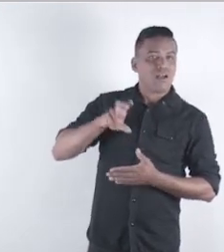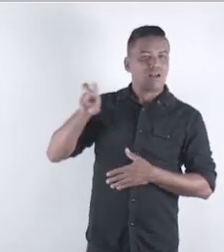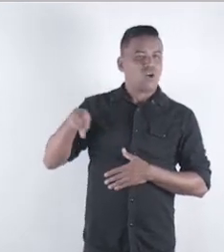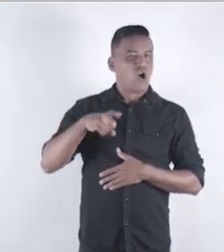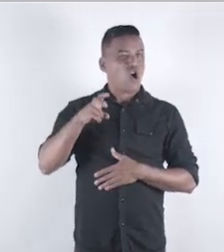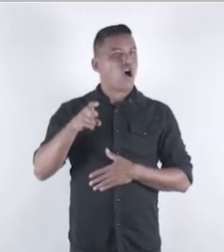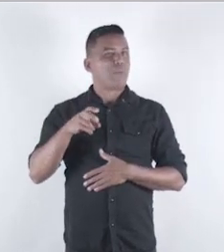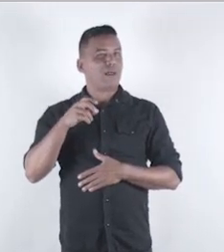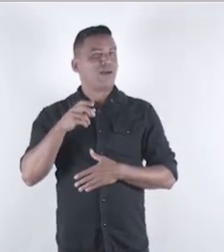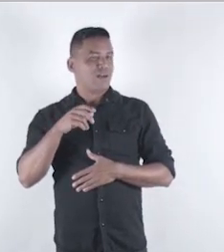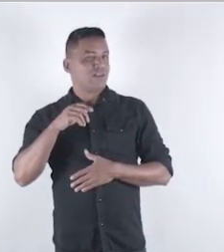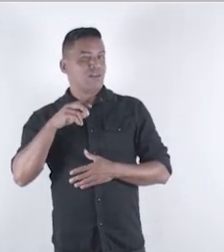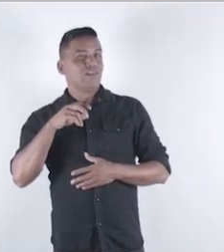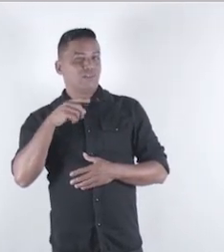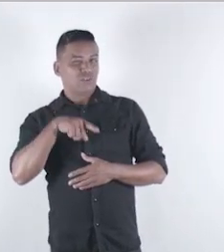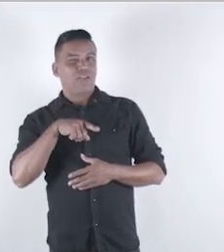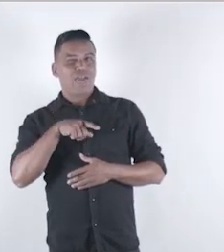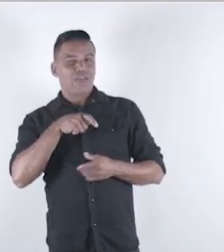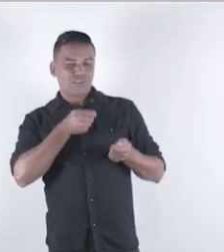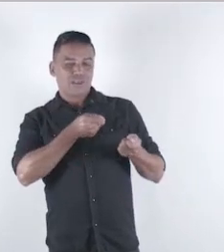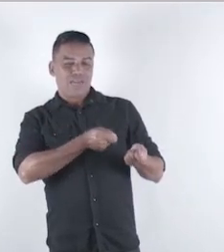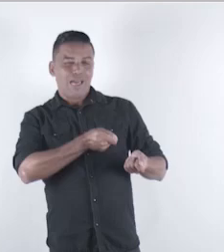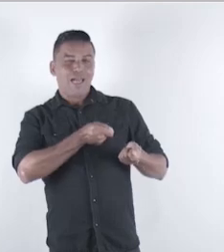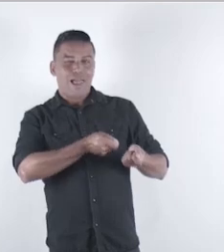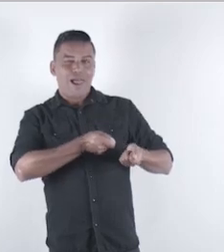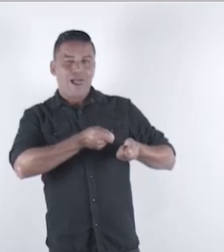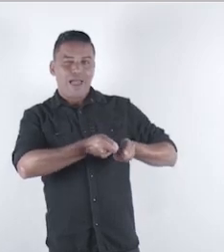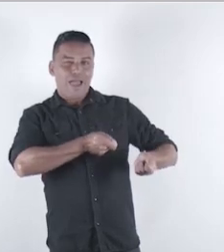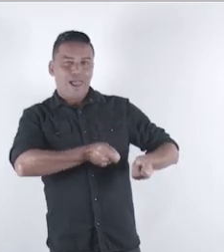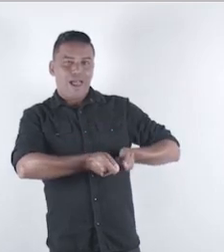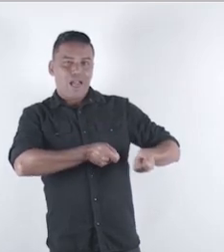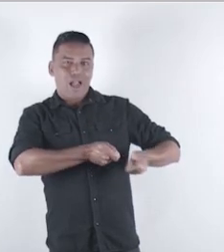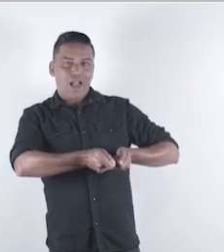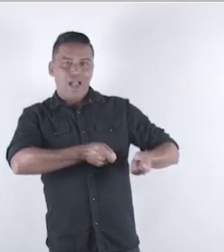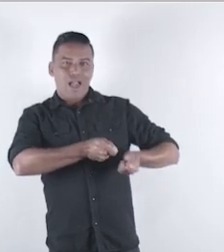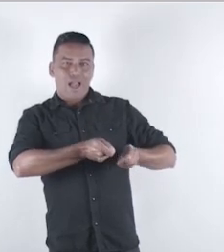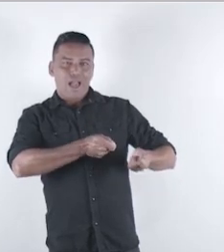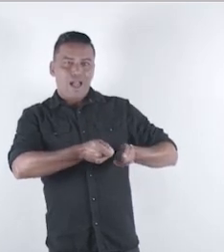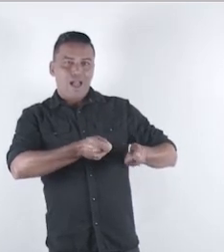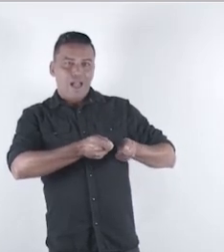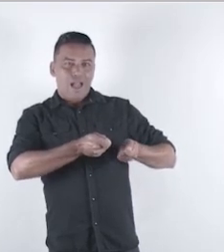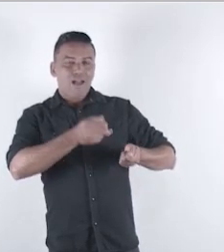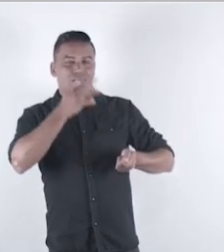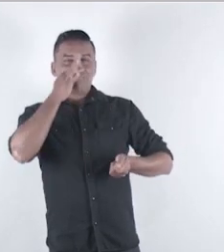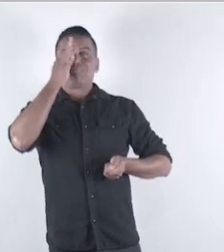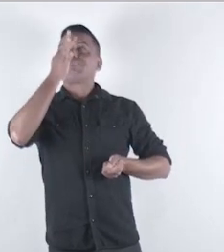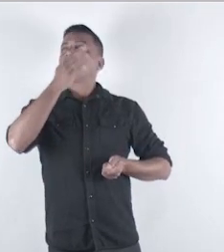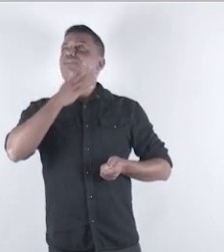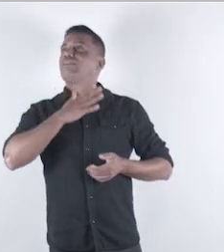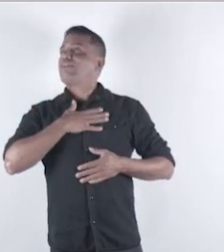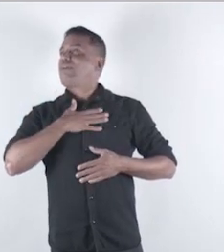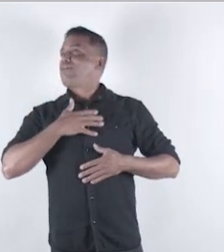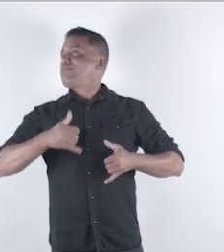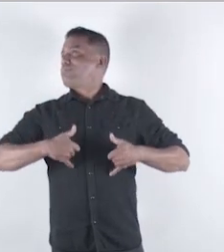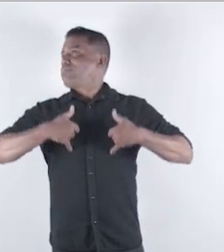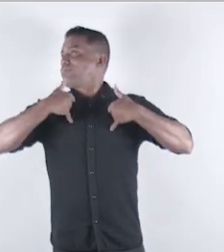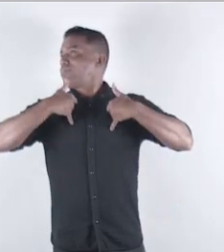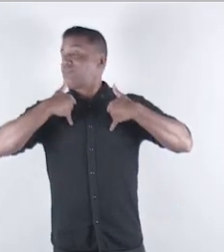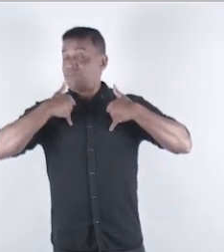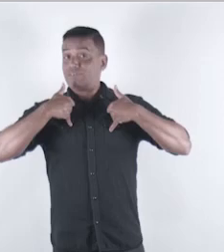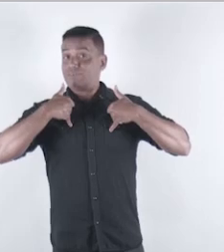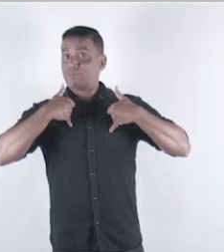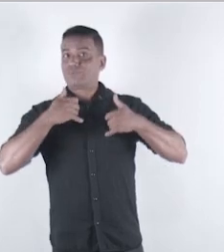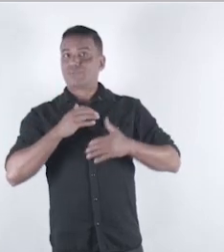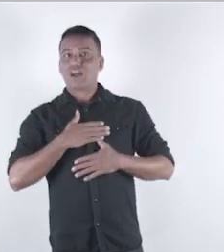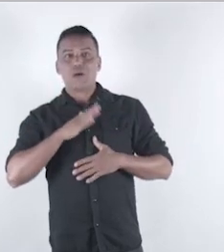para dominar a lagarta e para enaltecer a própria vaidade dela. Então, assim, ela por vezes faz um